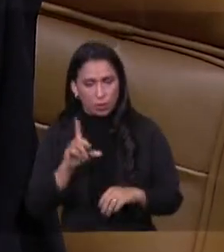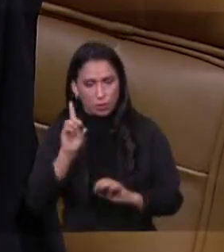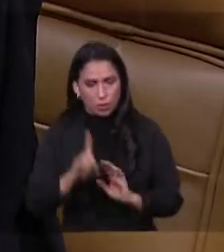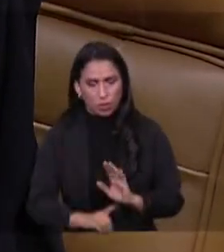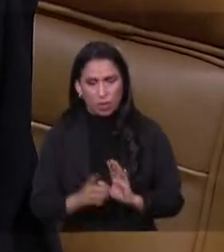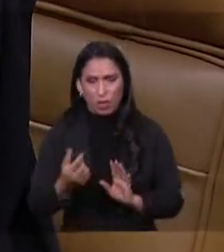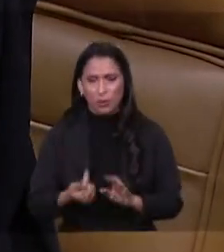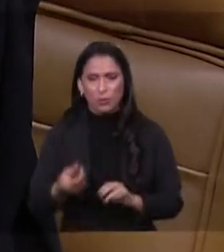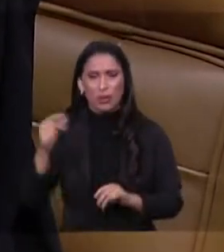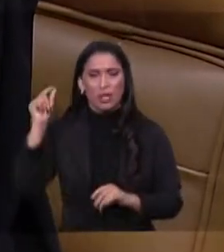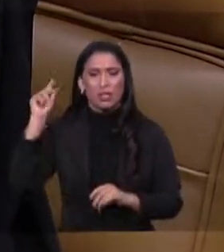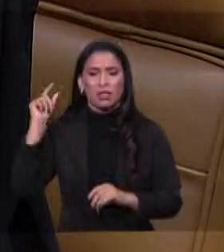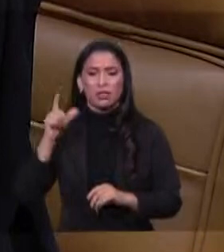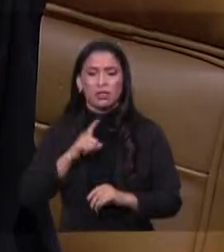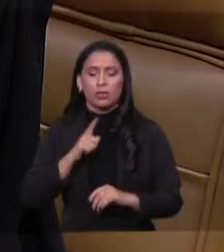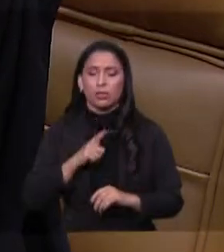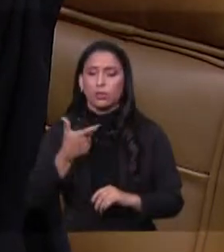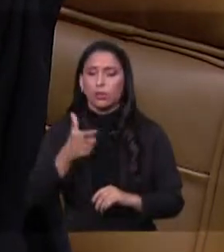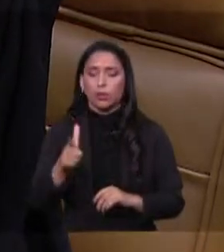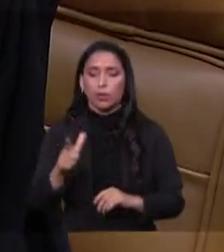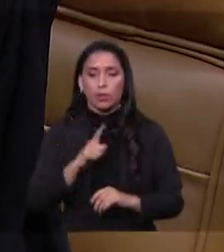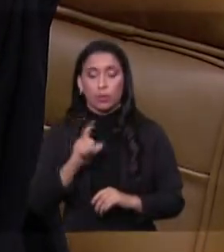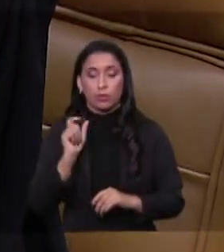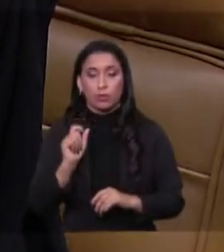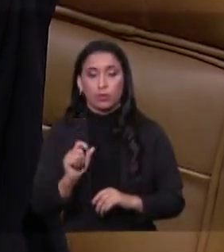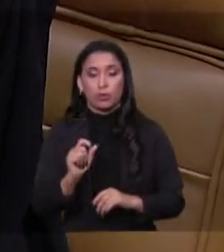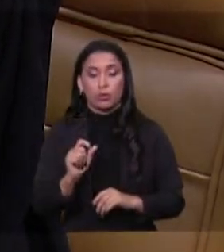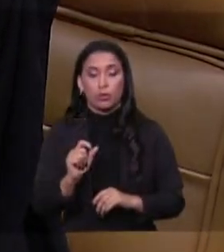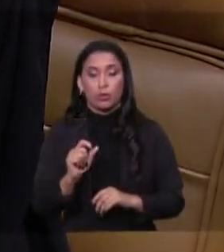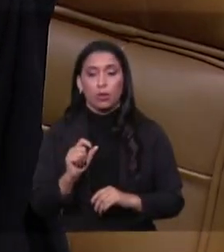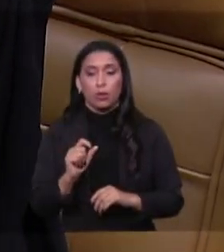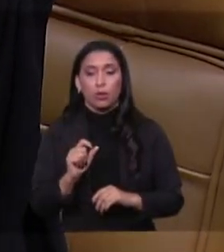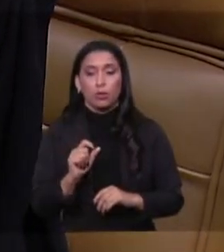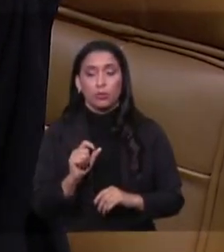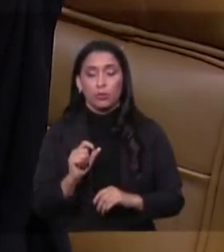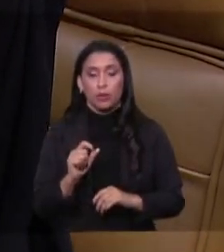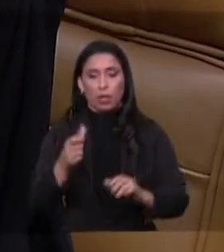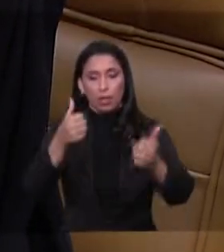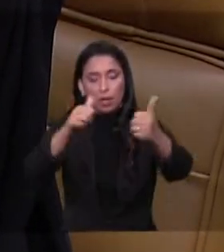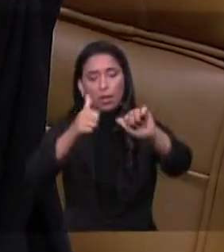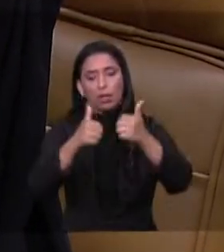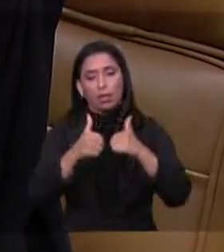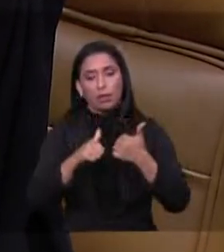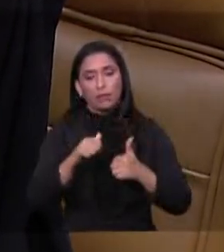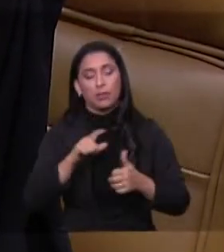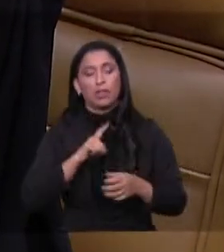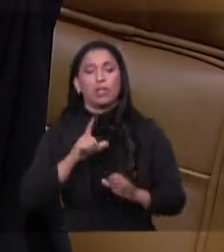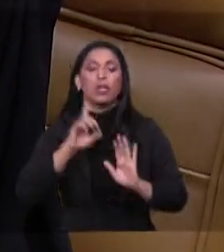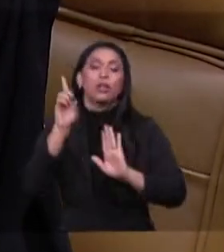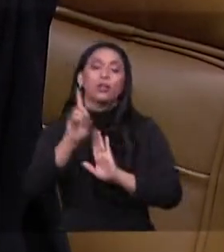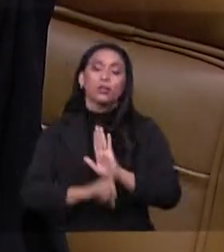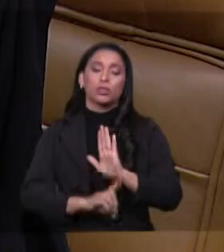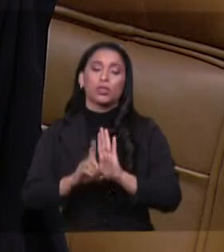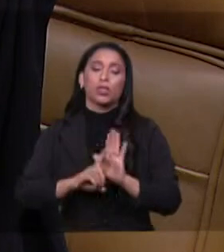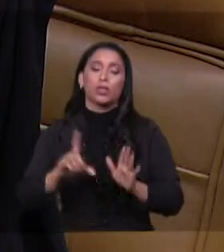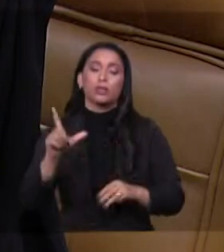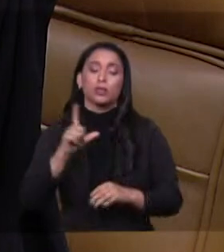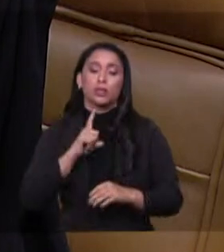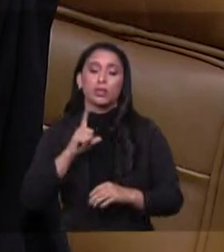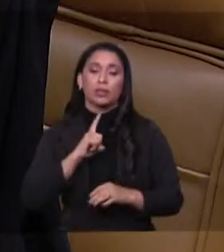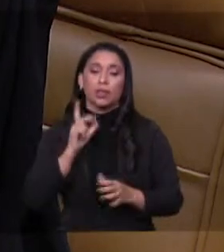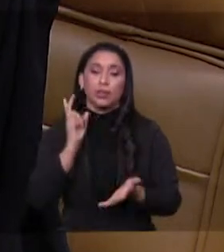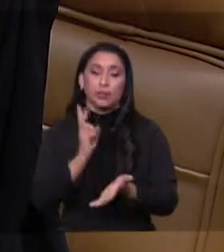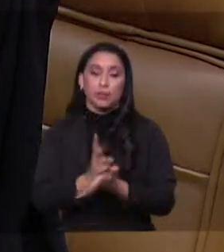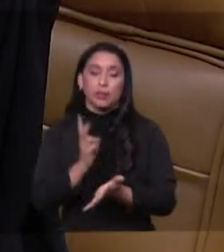mais antigos do que quaisquer outros, de modo a preponderar sobre pretensos direitos adquiridos, ainda